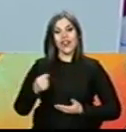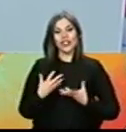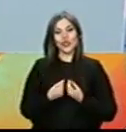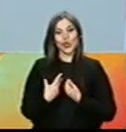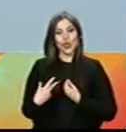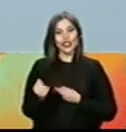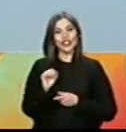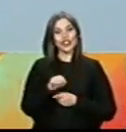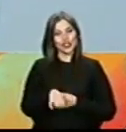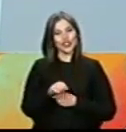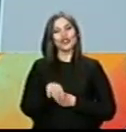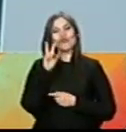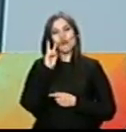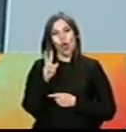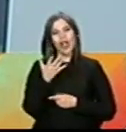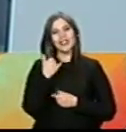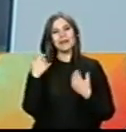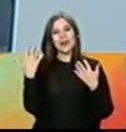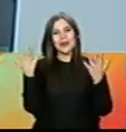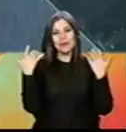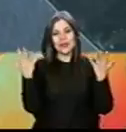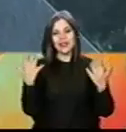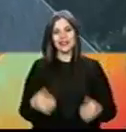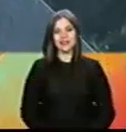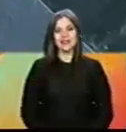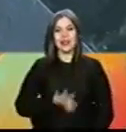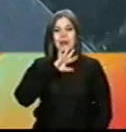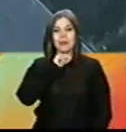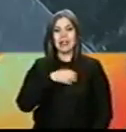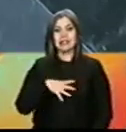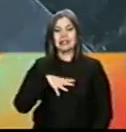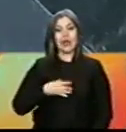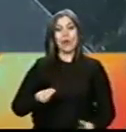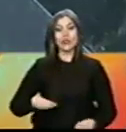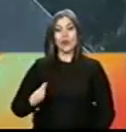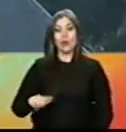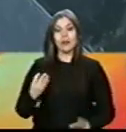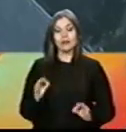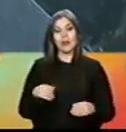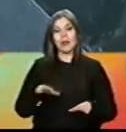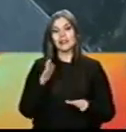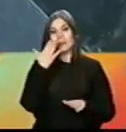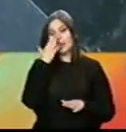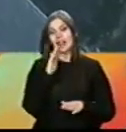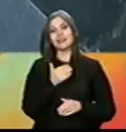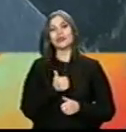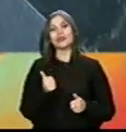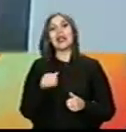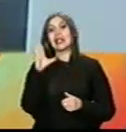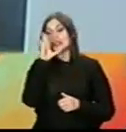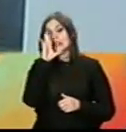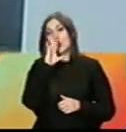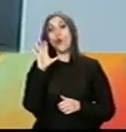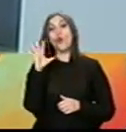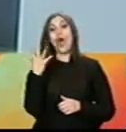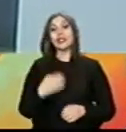Veio. Estamos bastante. Parabéns. E a mãe está preocupada. Não sabe se a tia não estará com fome já. Não, se estiver, quando